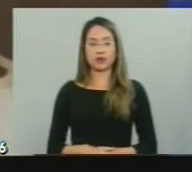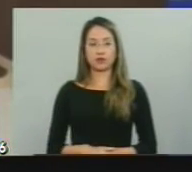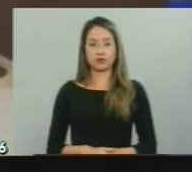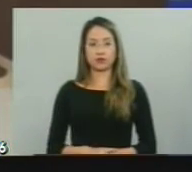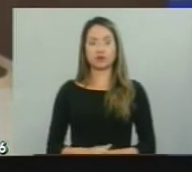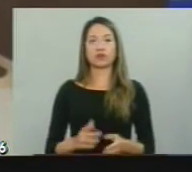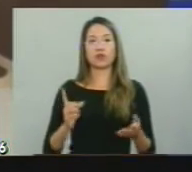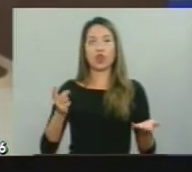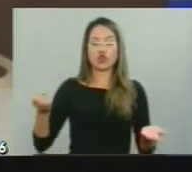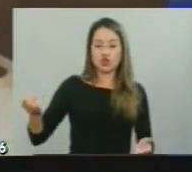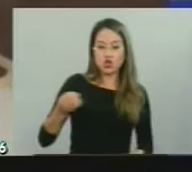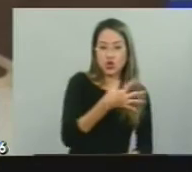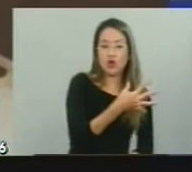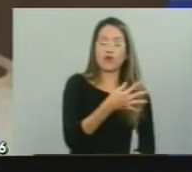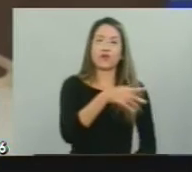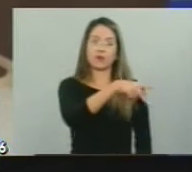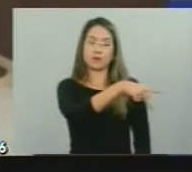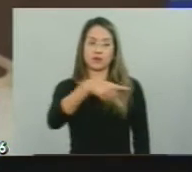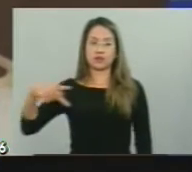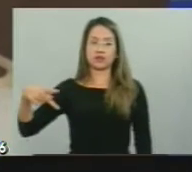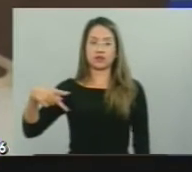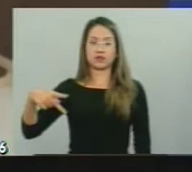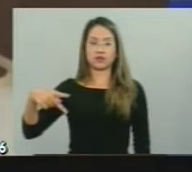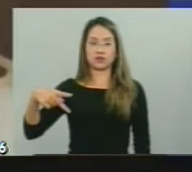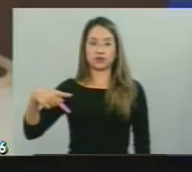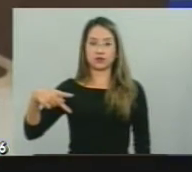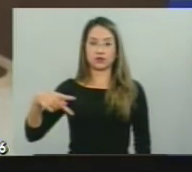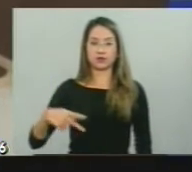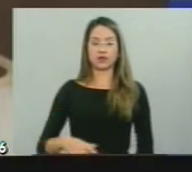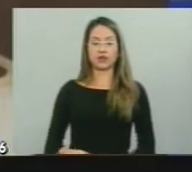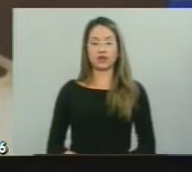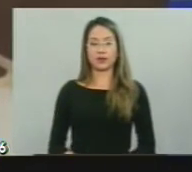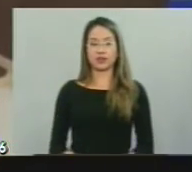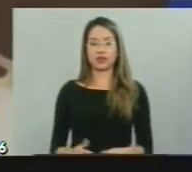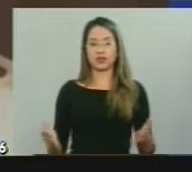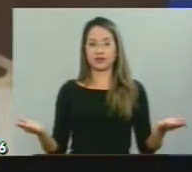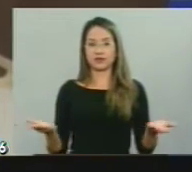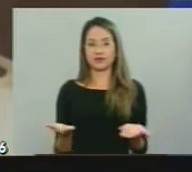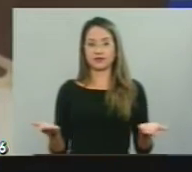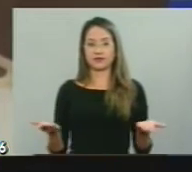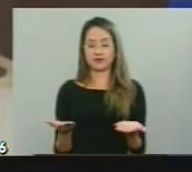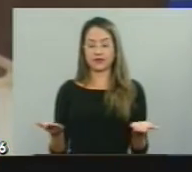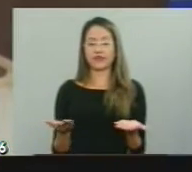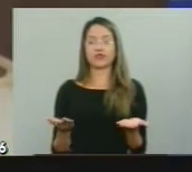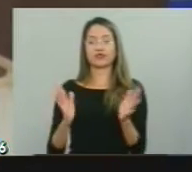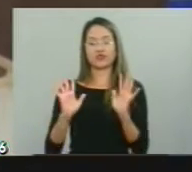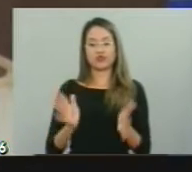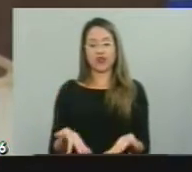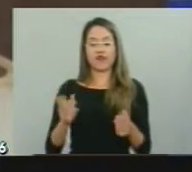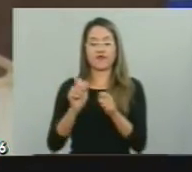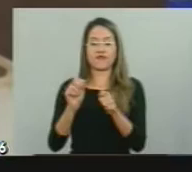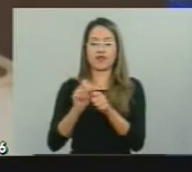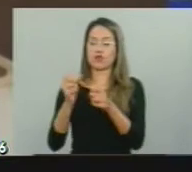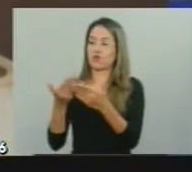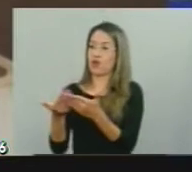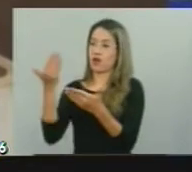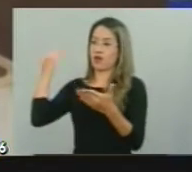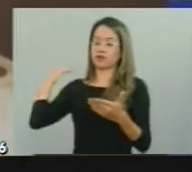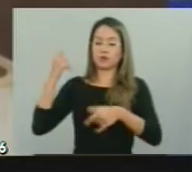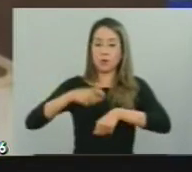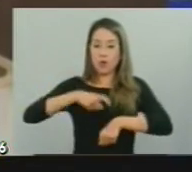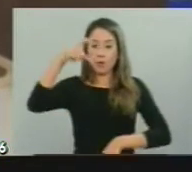novo presidente, baseado em legitimidade popular. Isso já foi feito antes, em outros momentos da